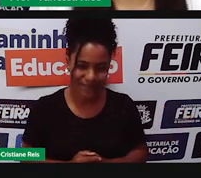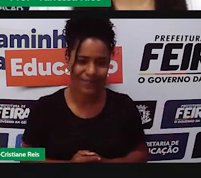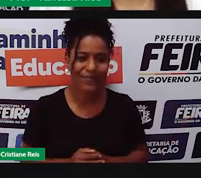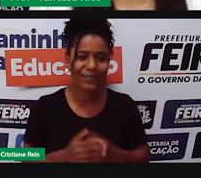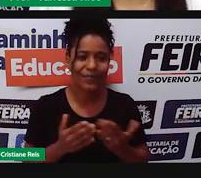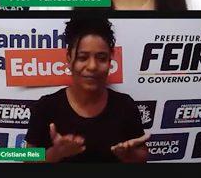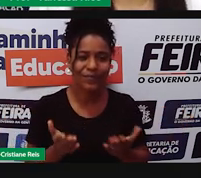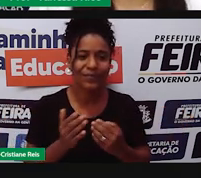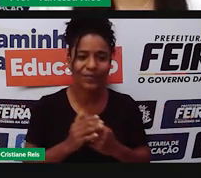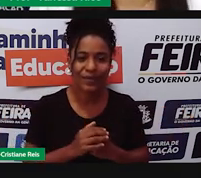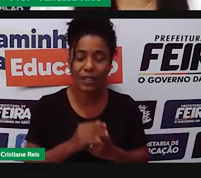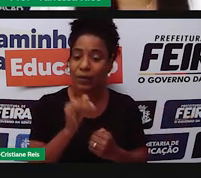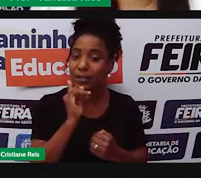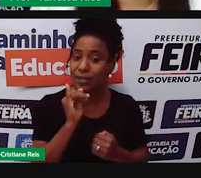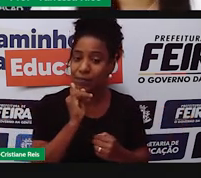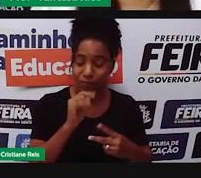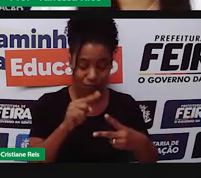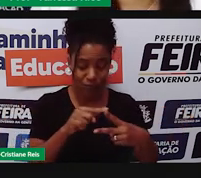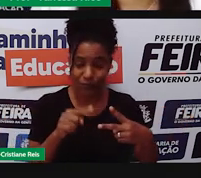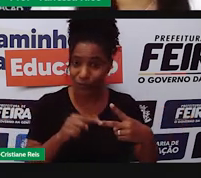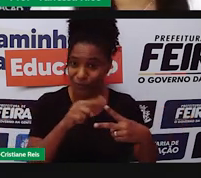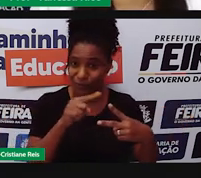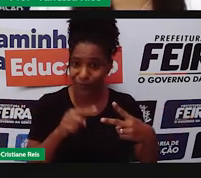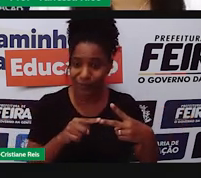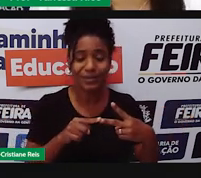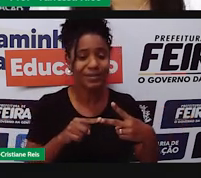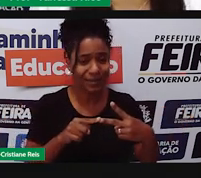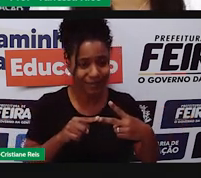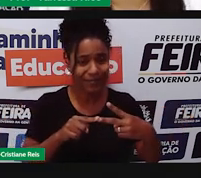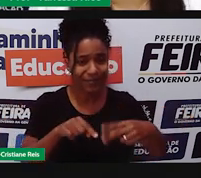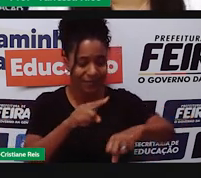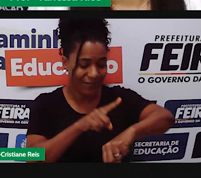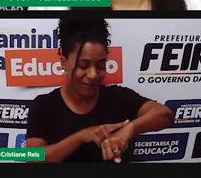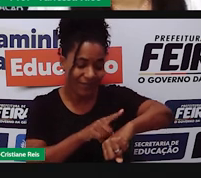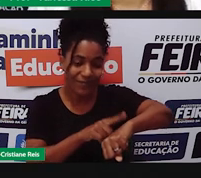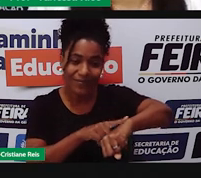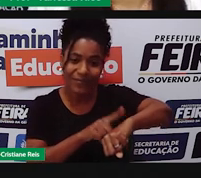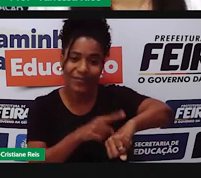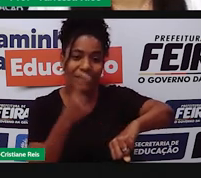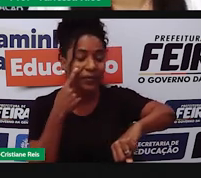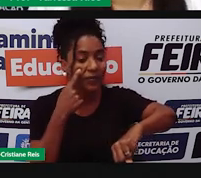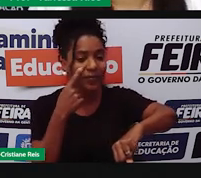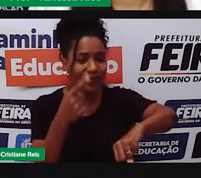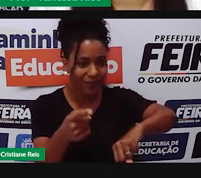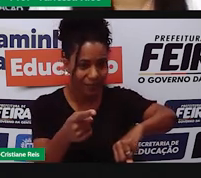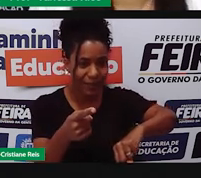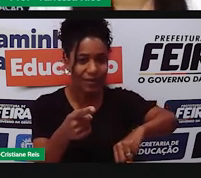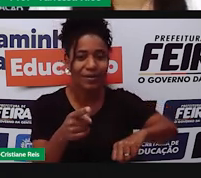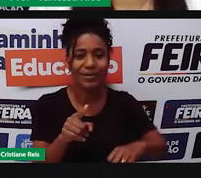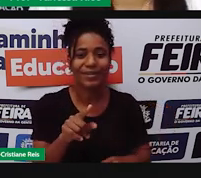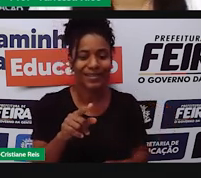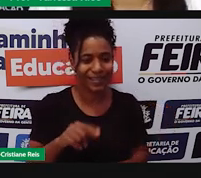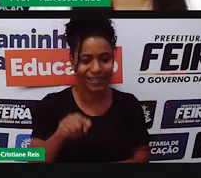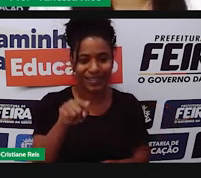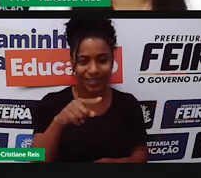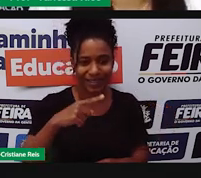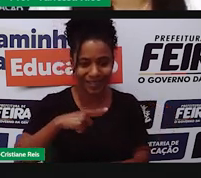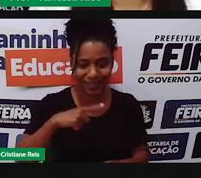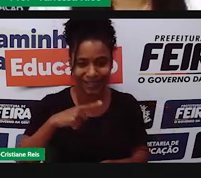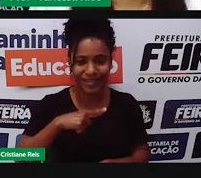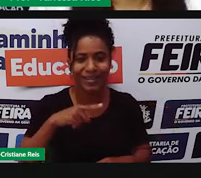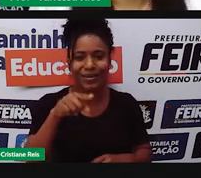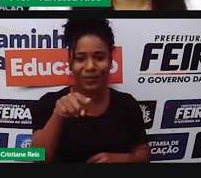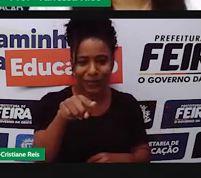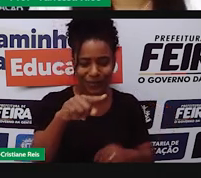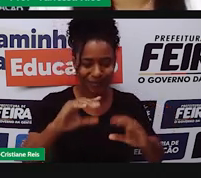dois exemplos aqui, que são bem comuns, né? Que é o relógio aqui analógico, que é esse de